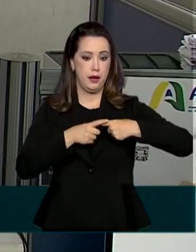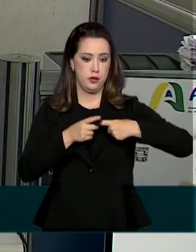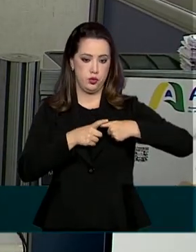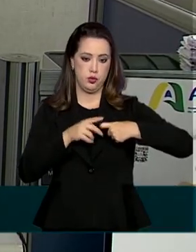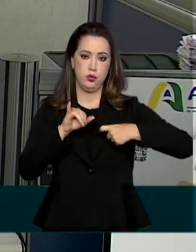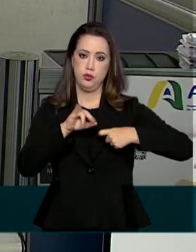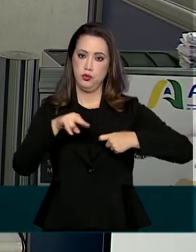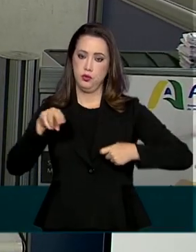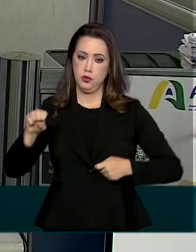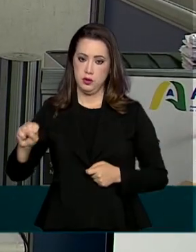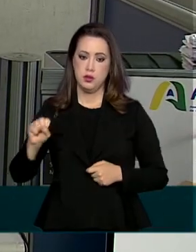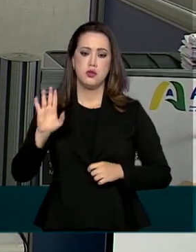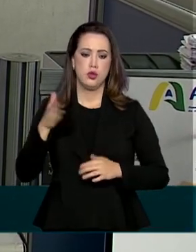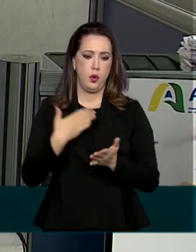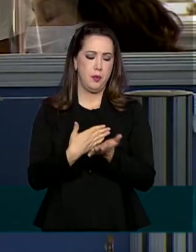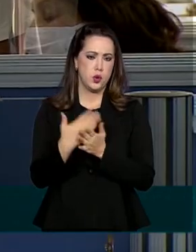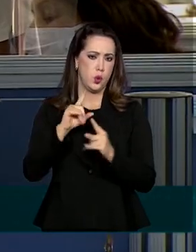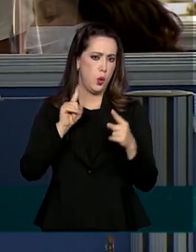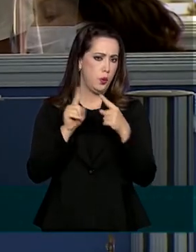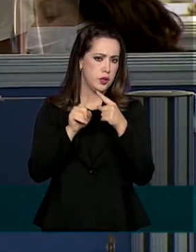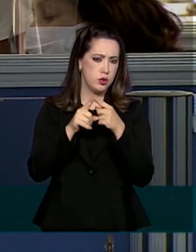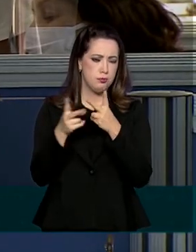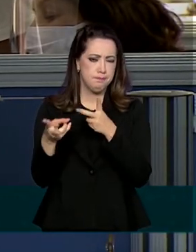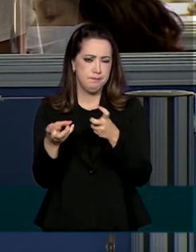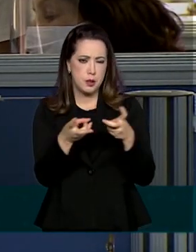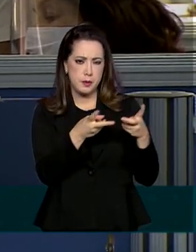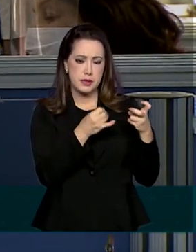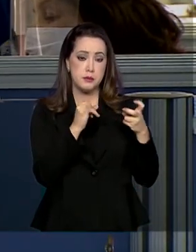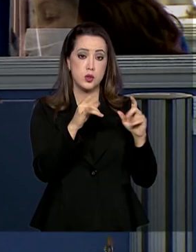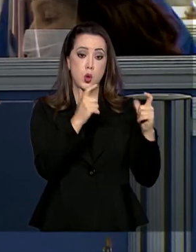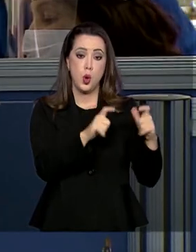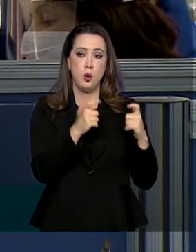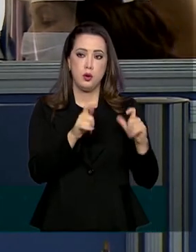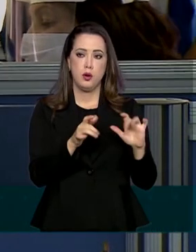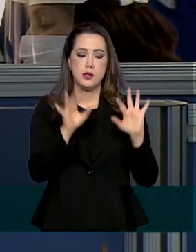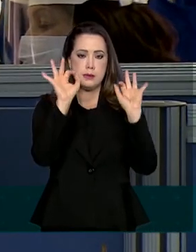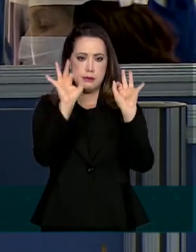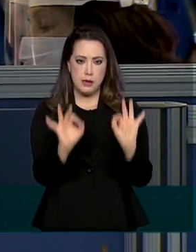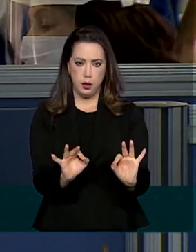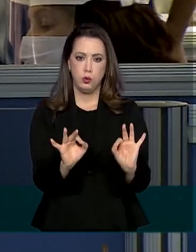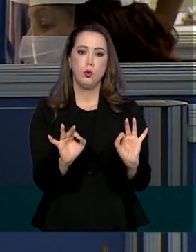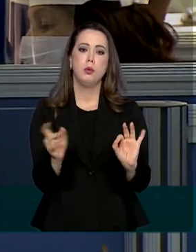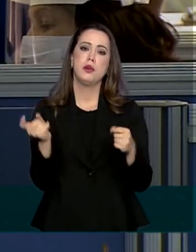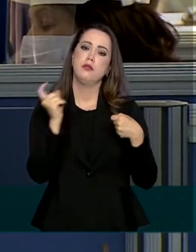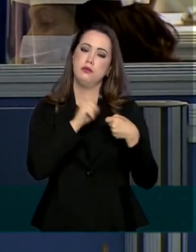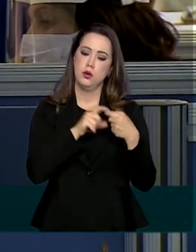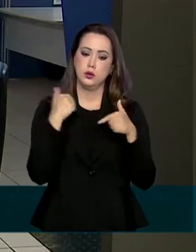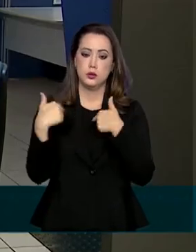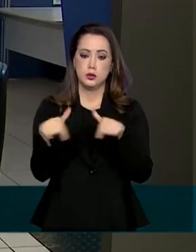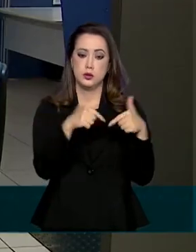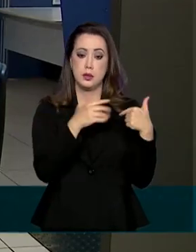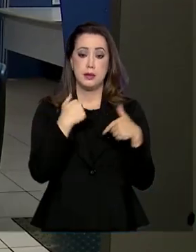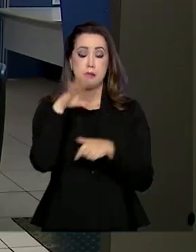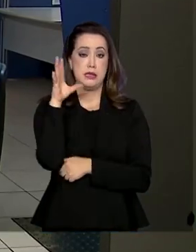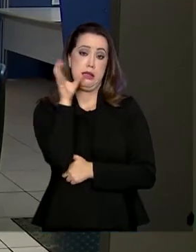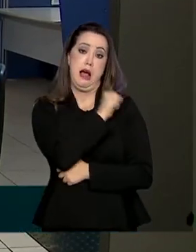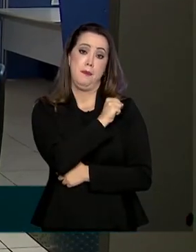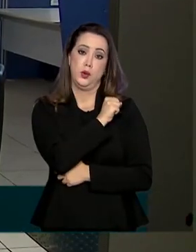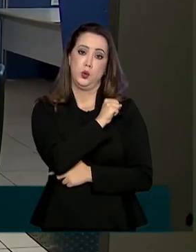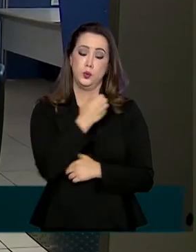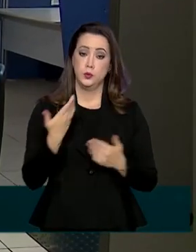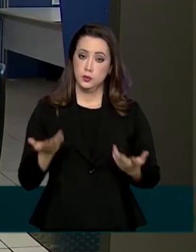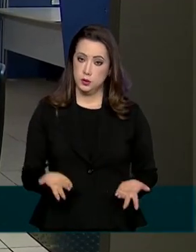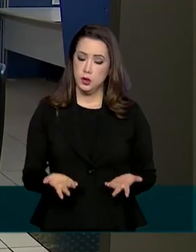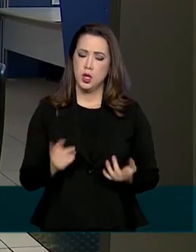já começaram. O objetivo é verificar se os ambientes estão adequados para a volta do serviço o mais rápido possível.